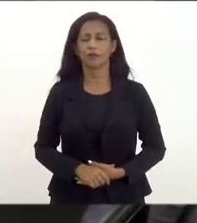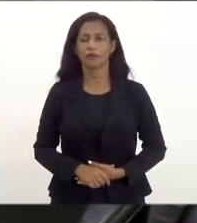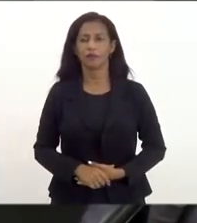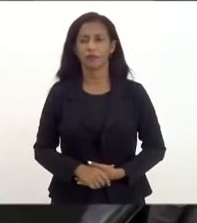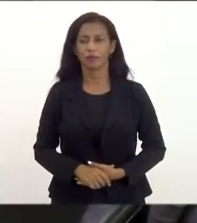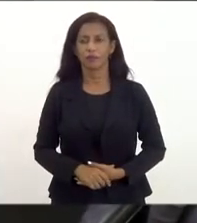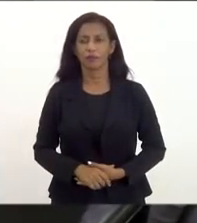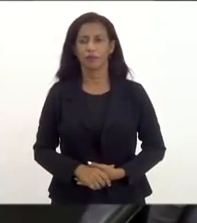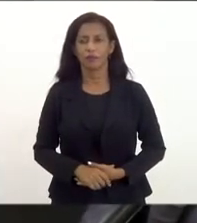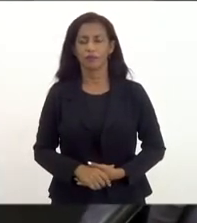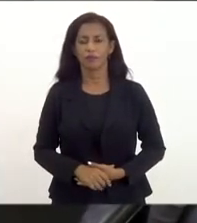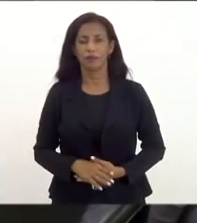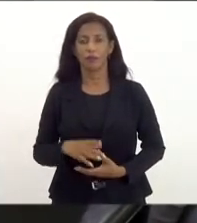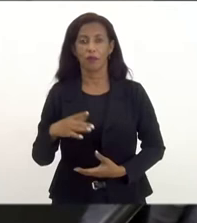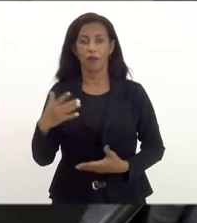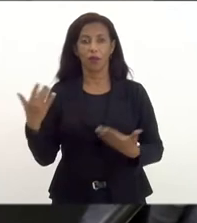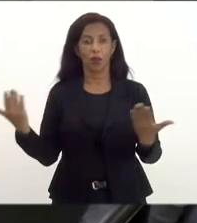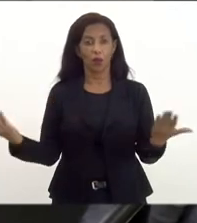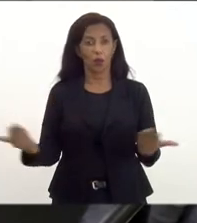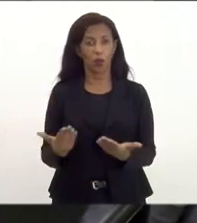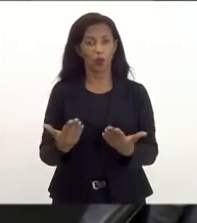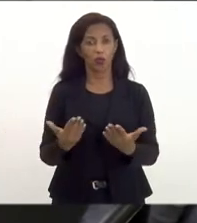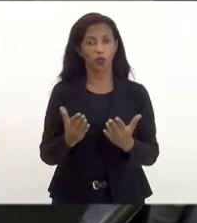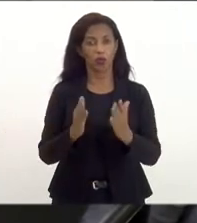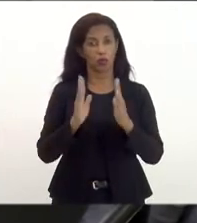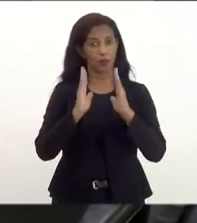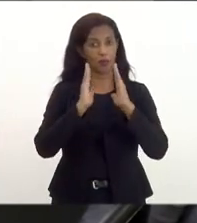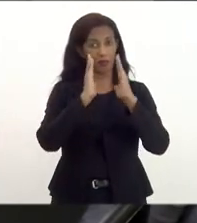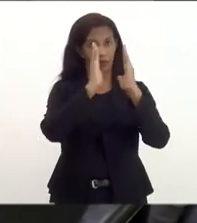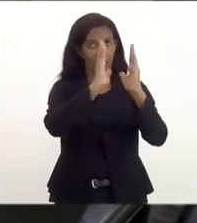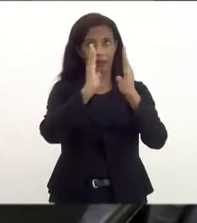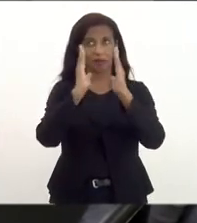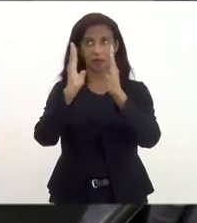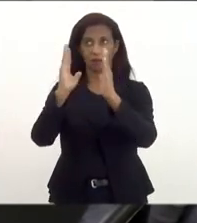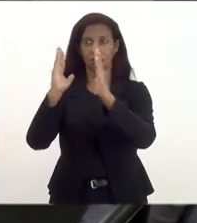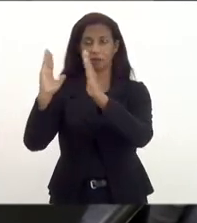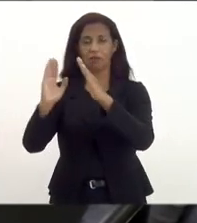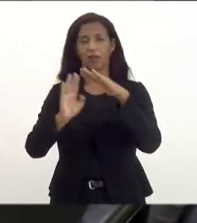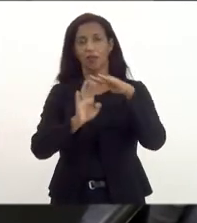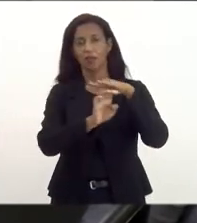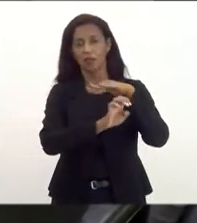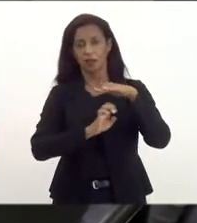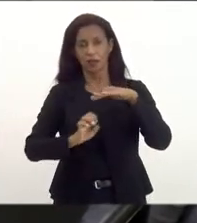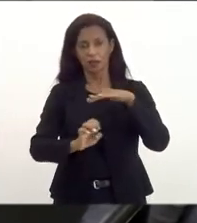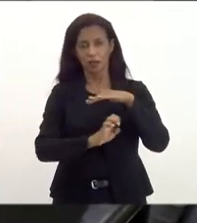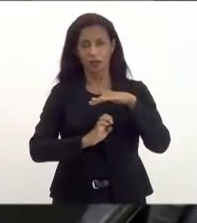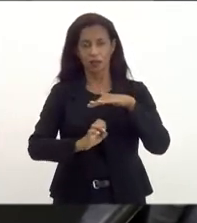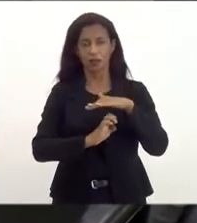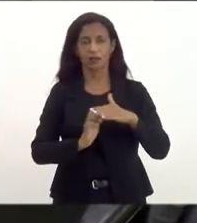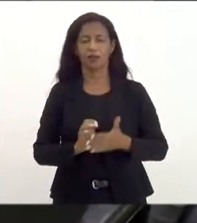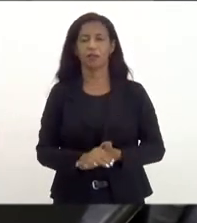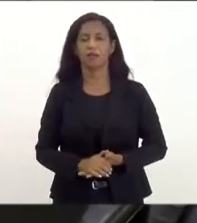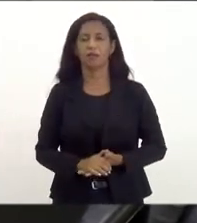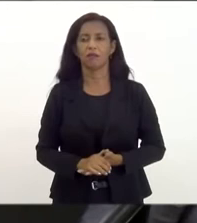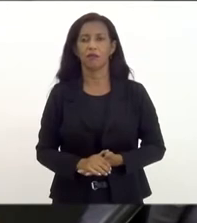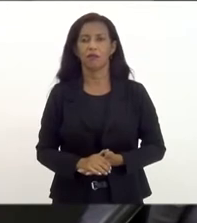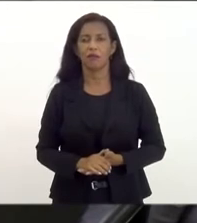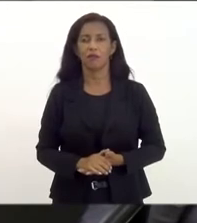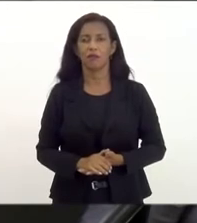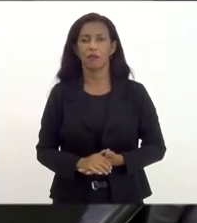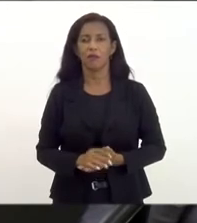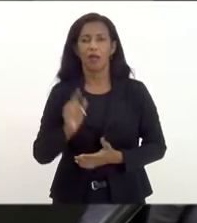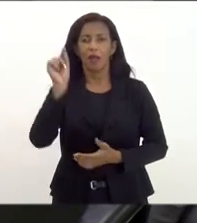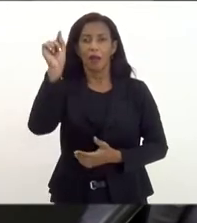mostramos nessas fases com todas elas e as empresas com asteriscos